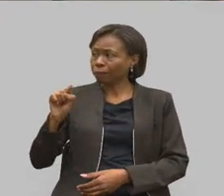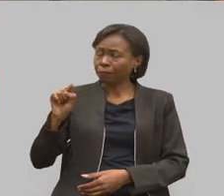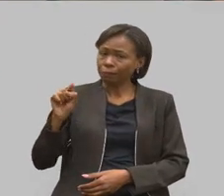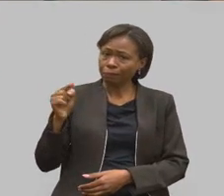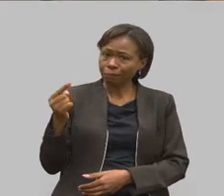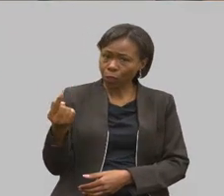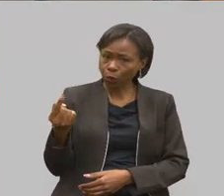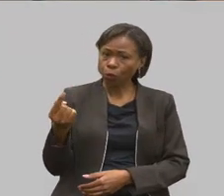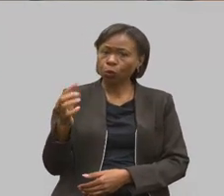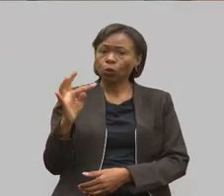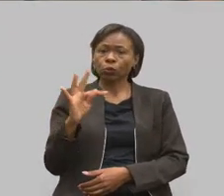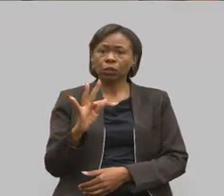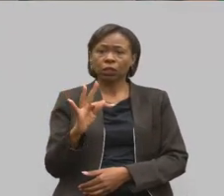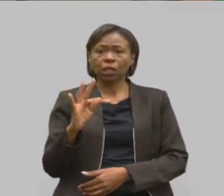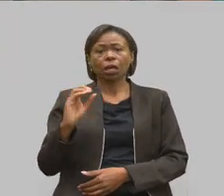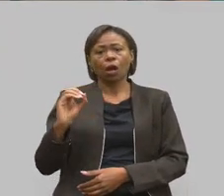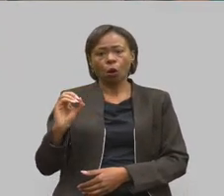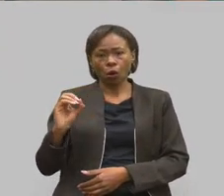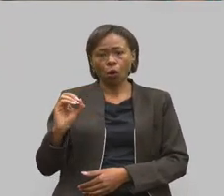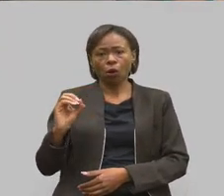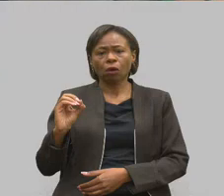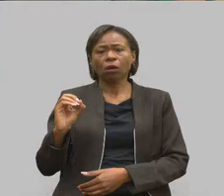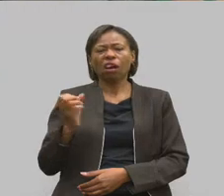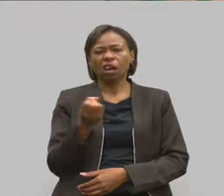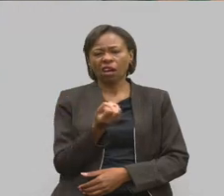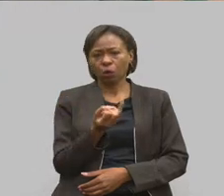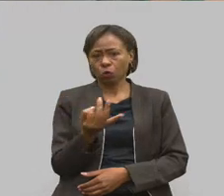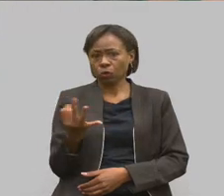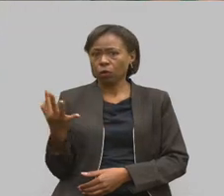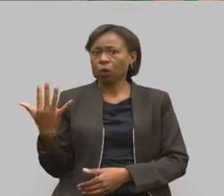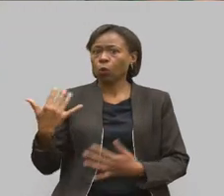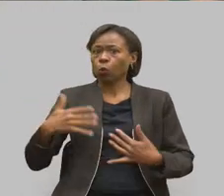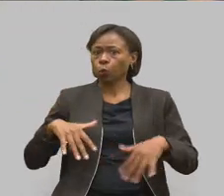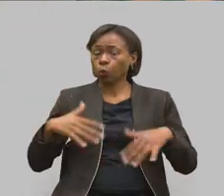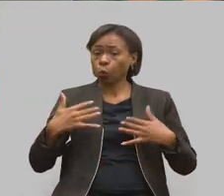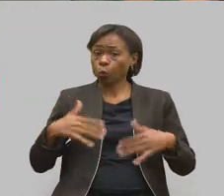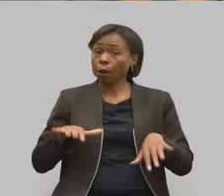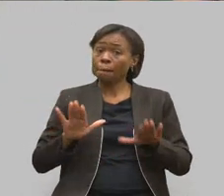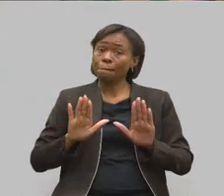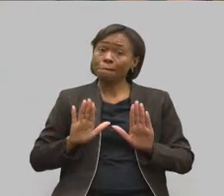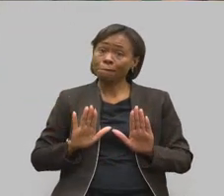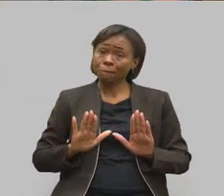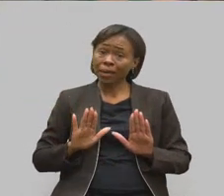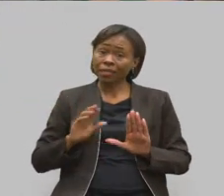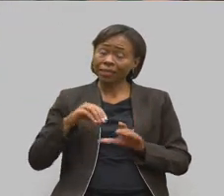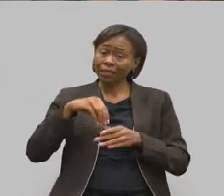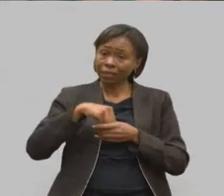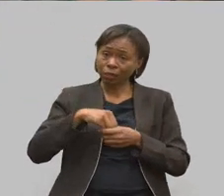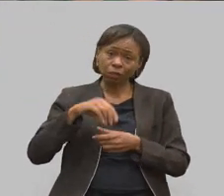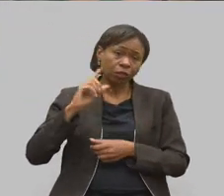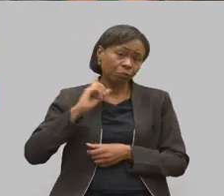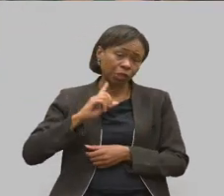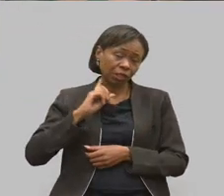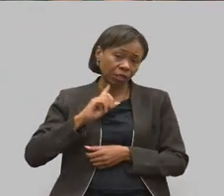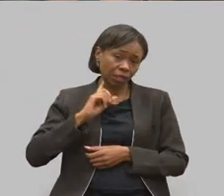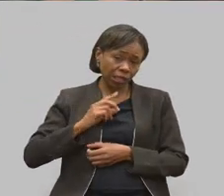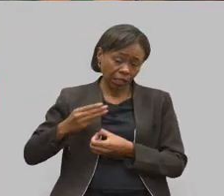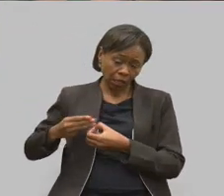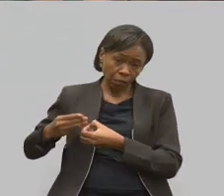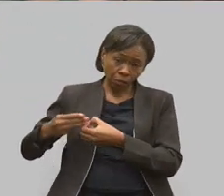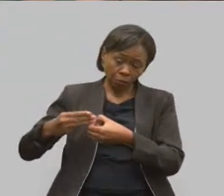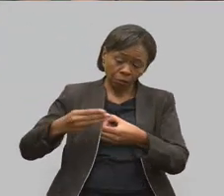terapeutas ocupacionais é um número é grande mas para dentro do Estado de Minas Gerais com 800 53